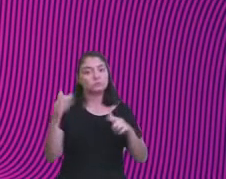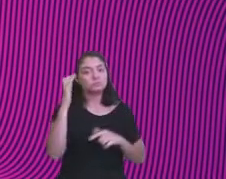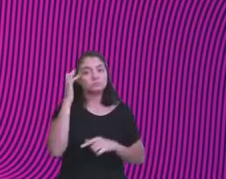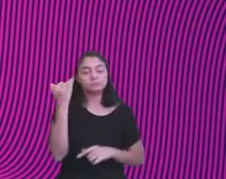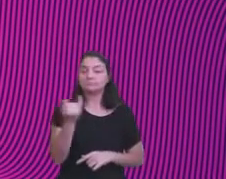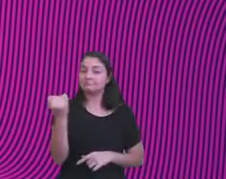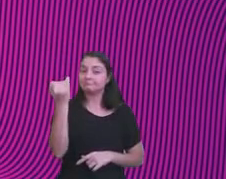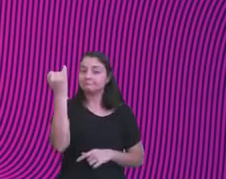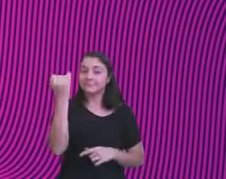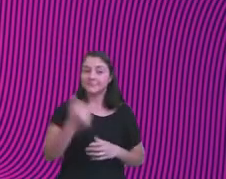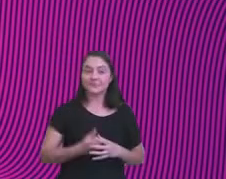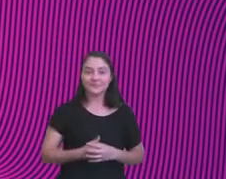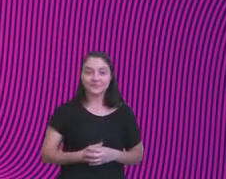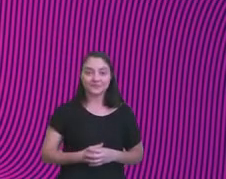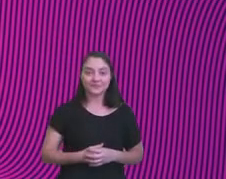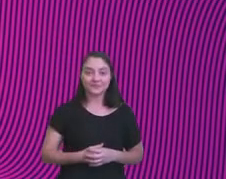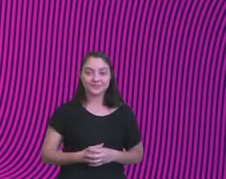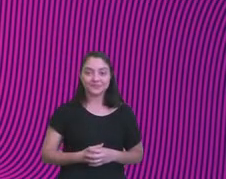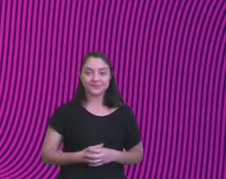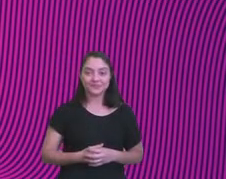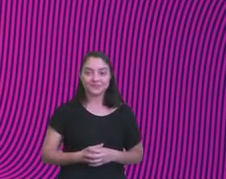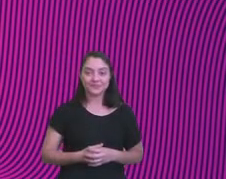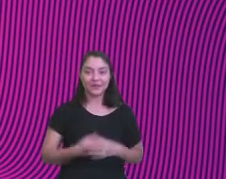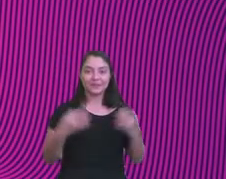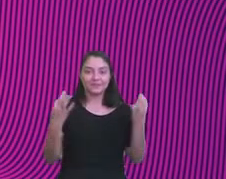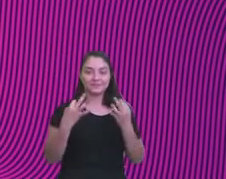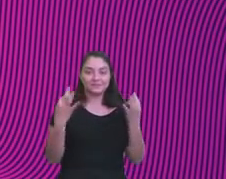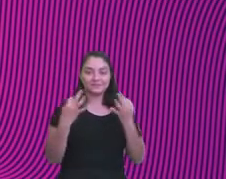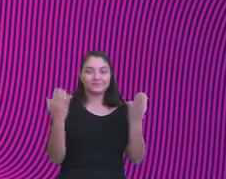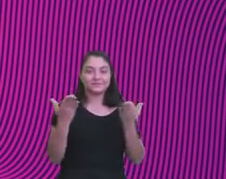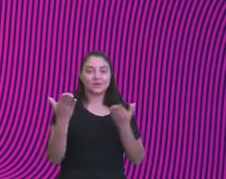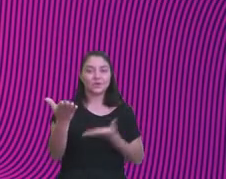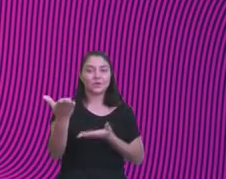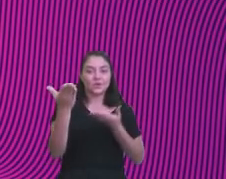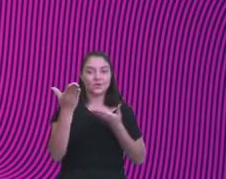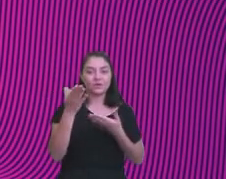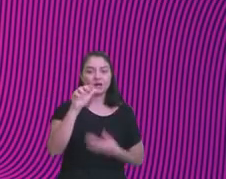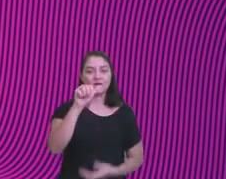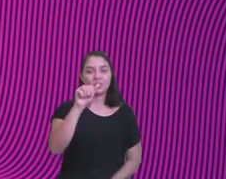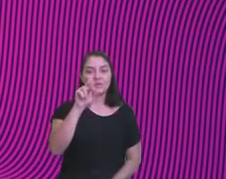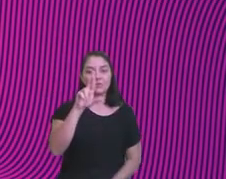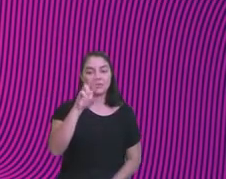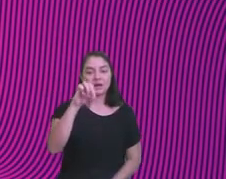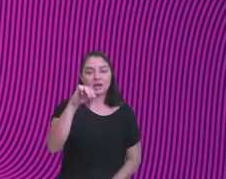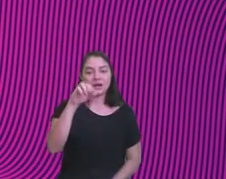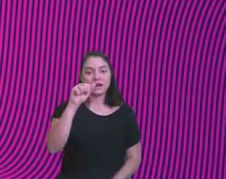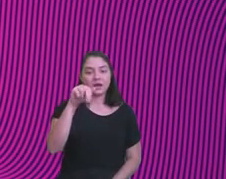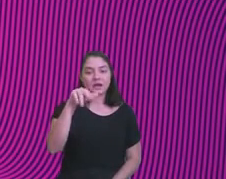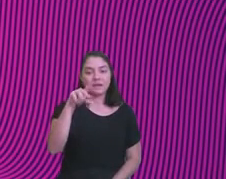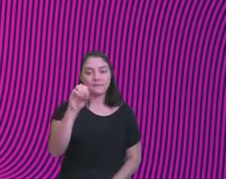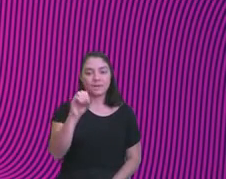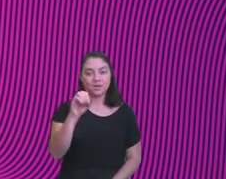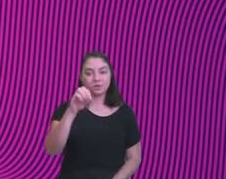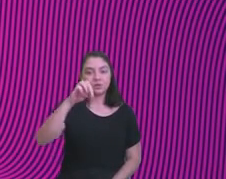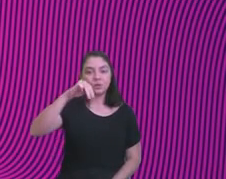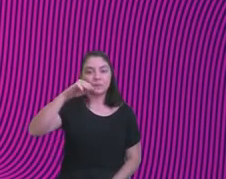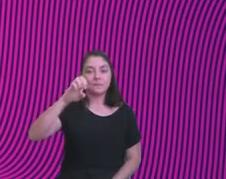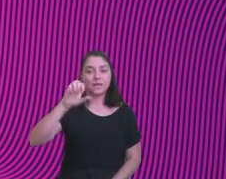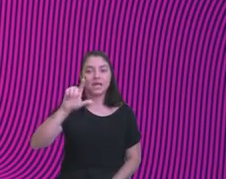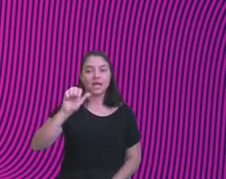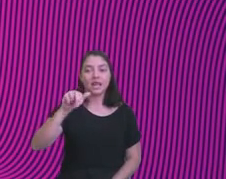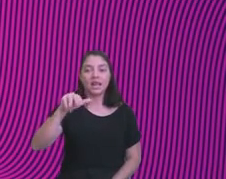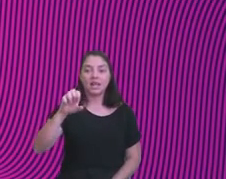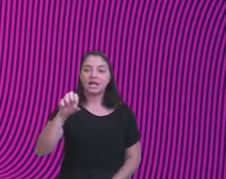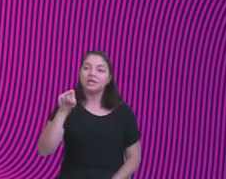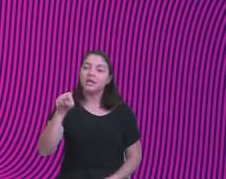Perfeito. Eu vou aproveitar, então, vou chamar o Armando Melani para dividir um pouquinho com a gente em relação a